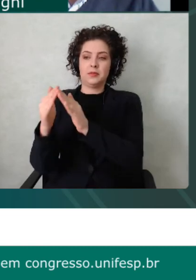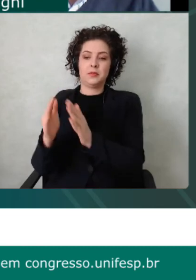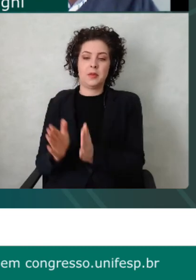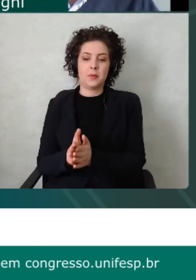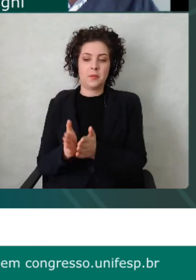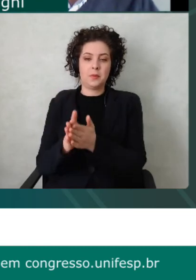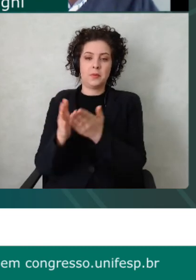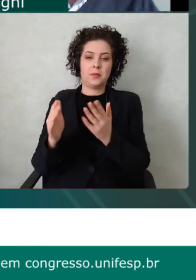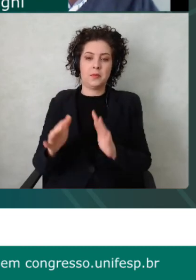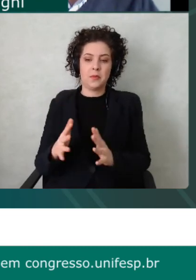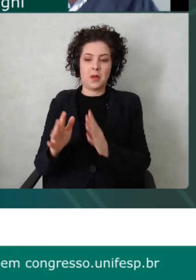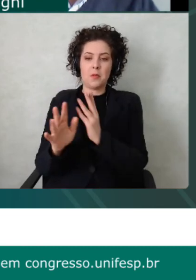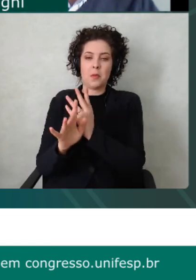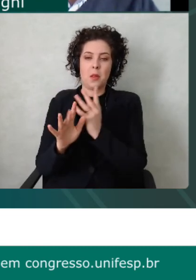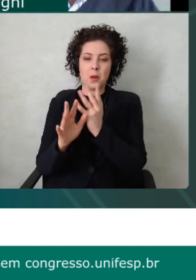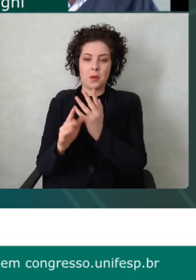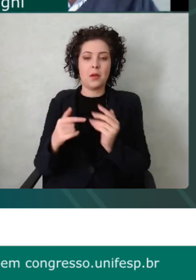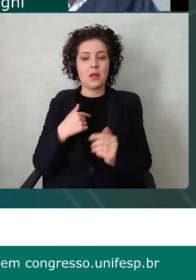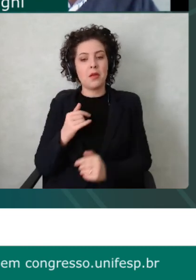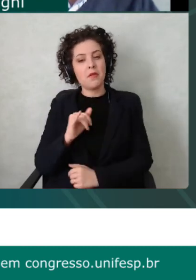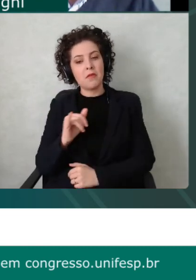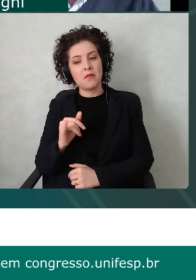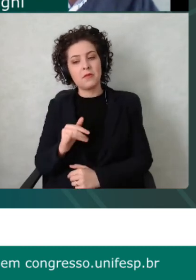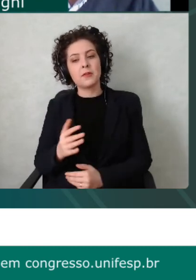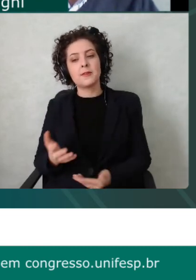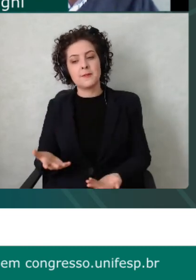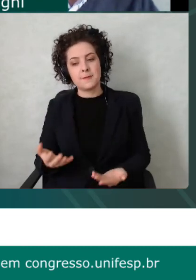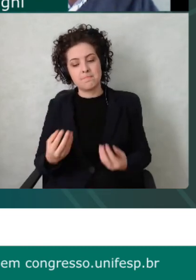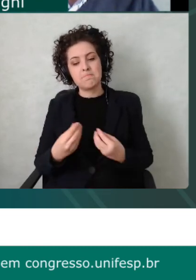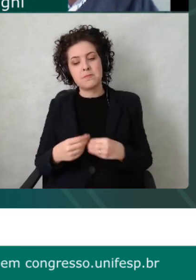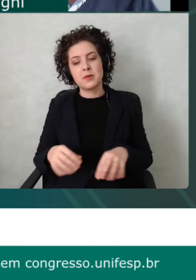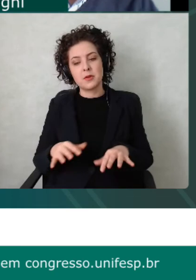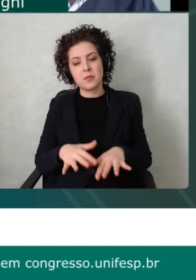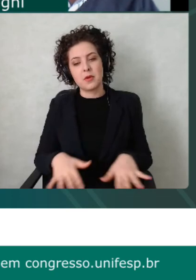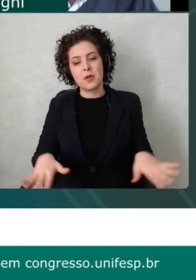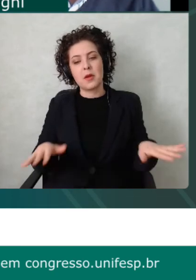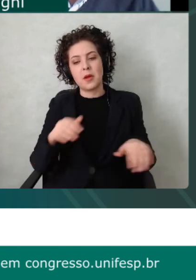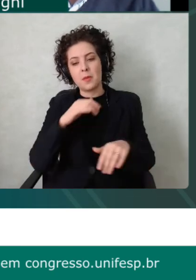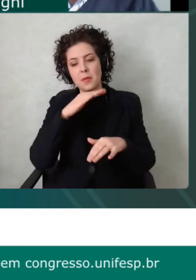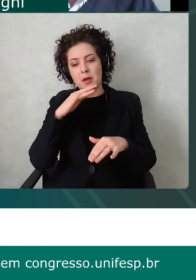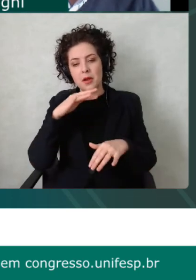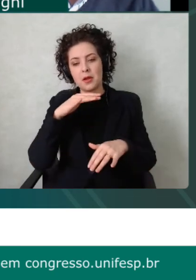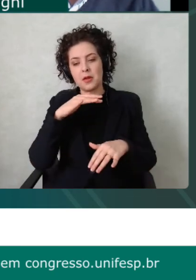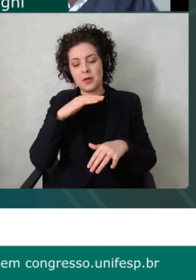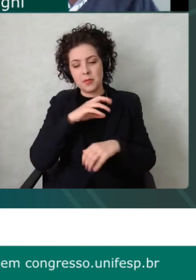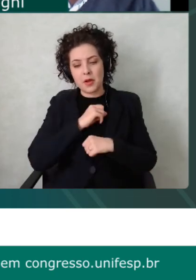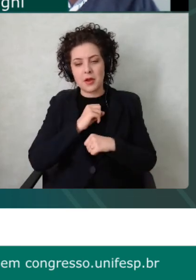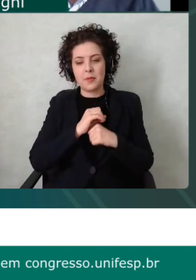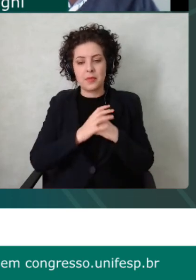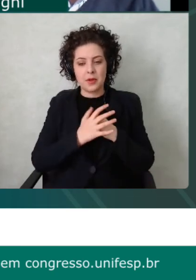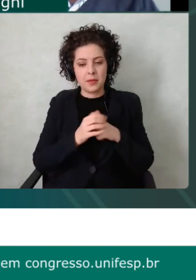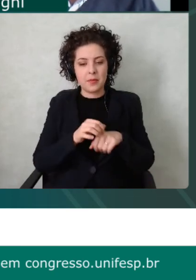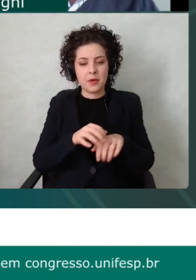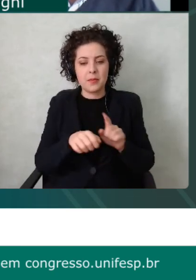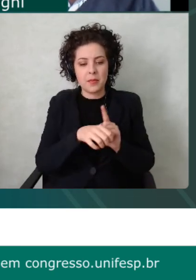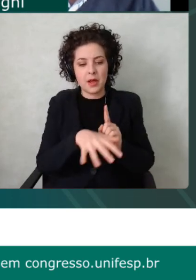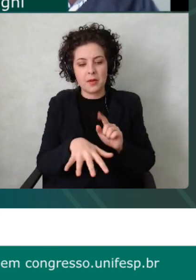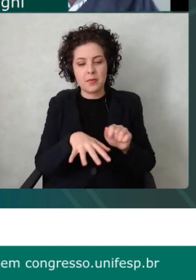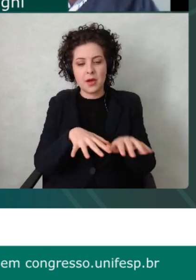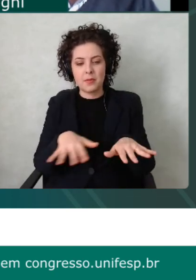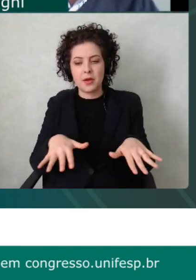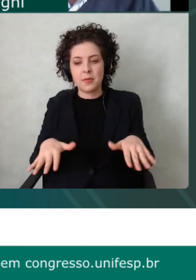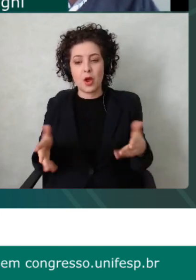que eu disse que facilitam sobremaneira a disseminação de doença infecciosa. Então, a saída hoje está no controle